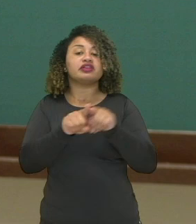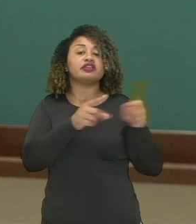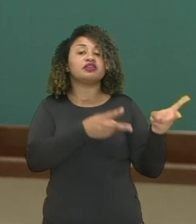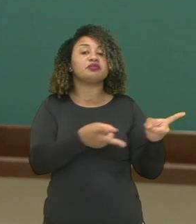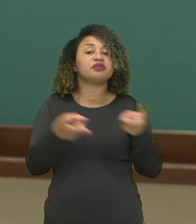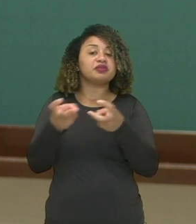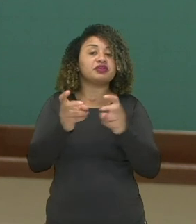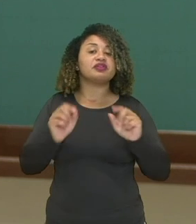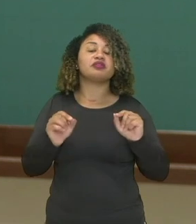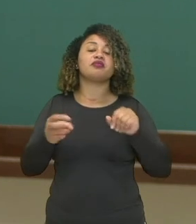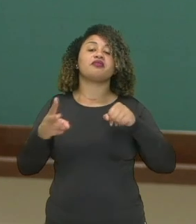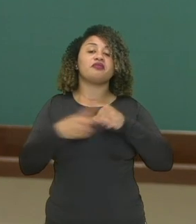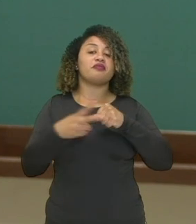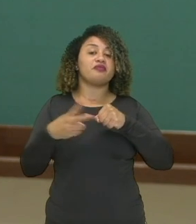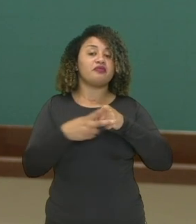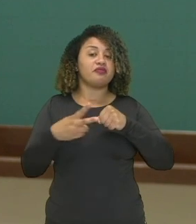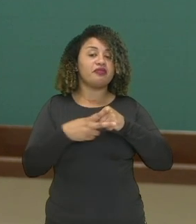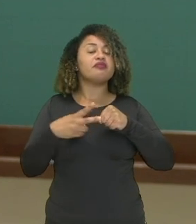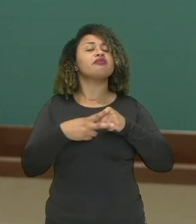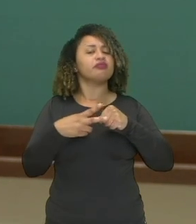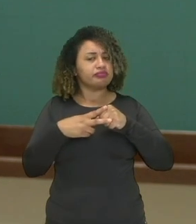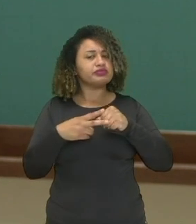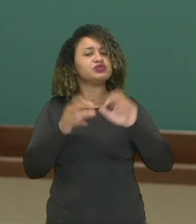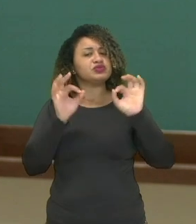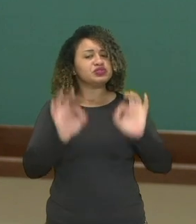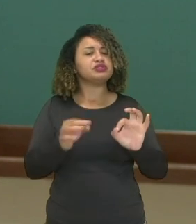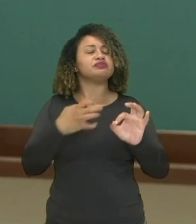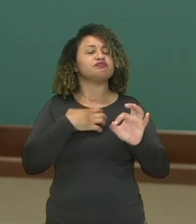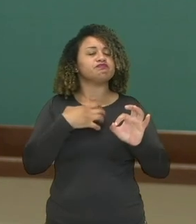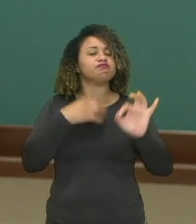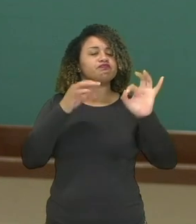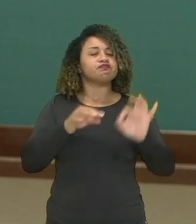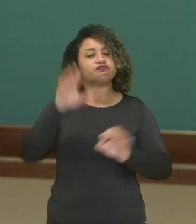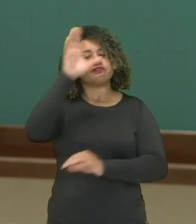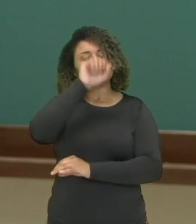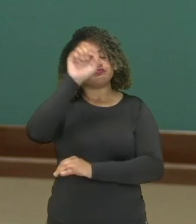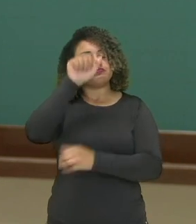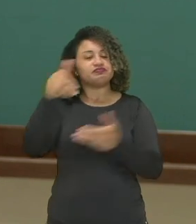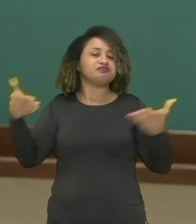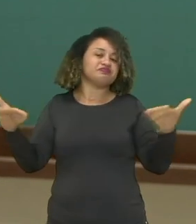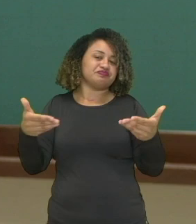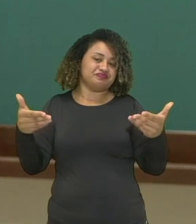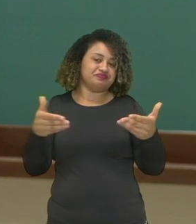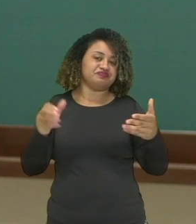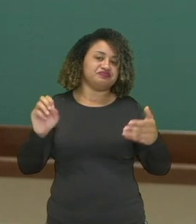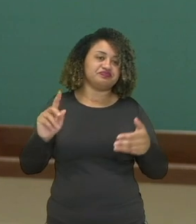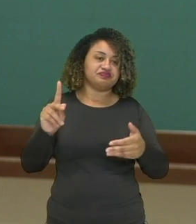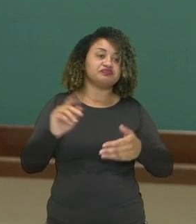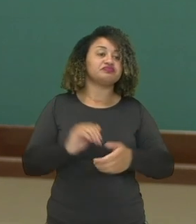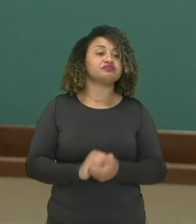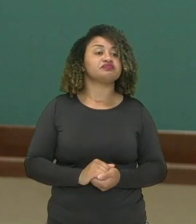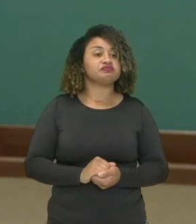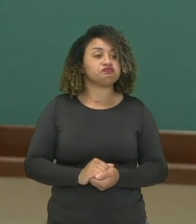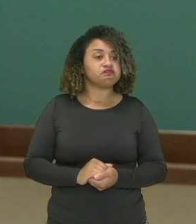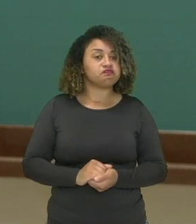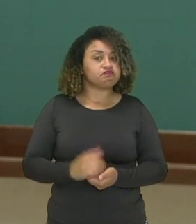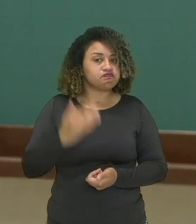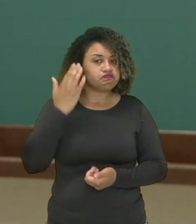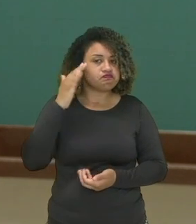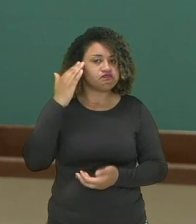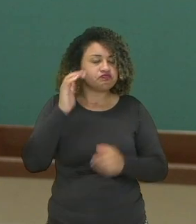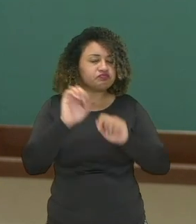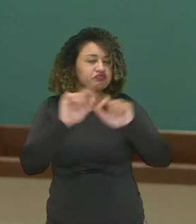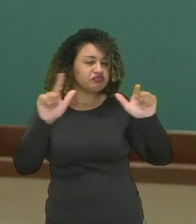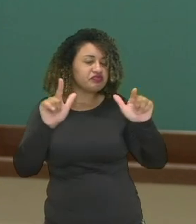os verbos, eles estão no pretérito indefinido, tá? Certo, chicos?